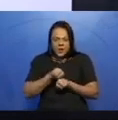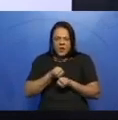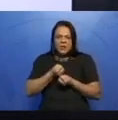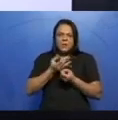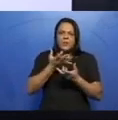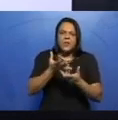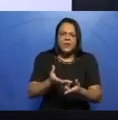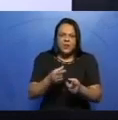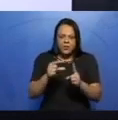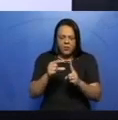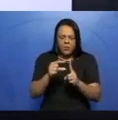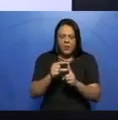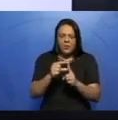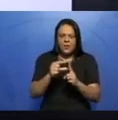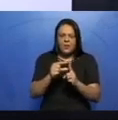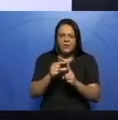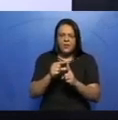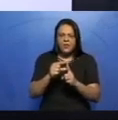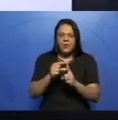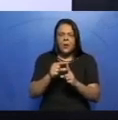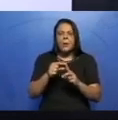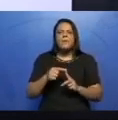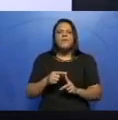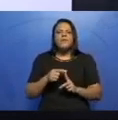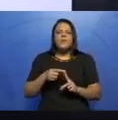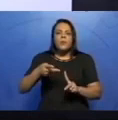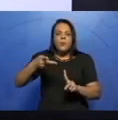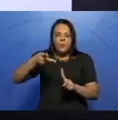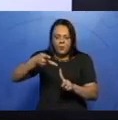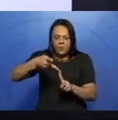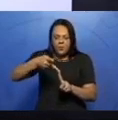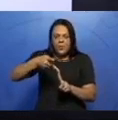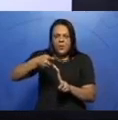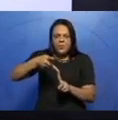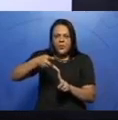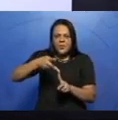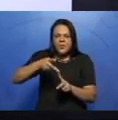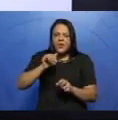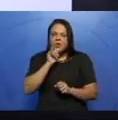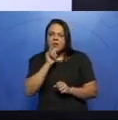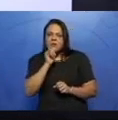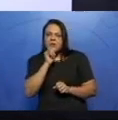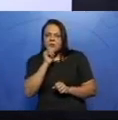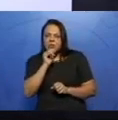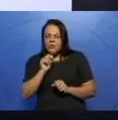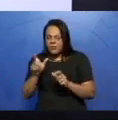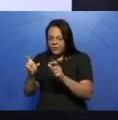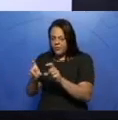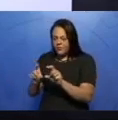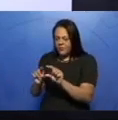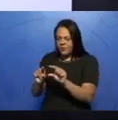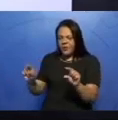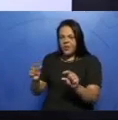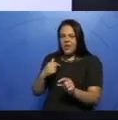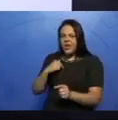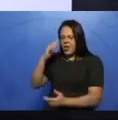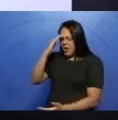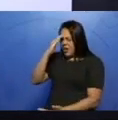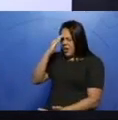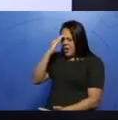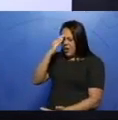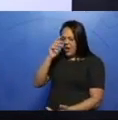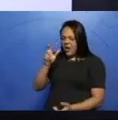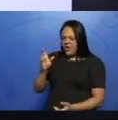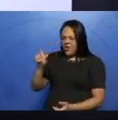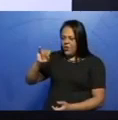seria essa proposição? Uma proposta, uma sugestão. Cremos que João é honesto. Cremos, verbo crer. O